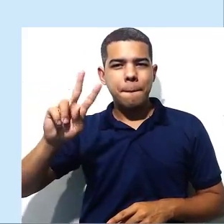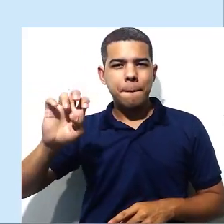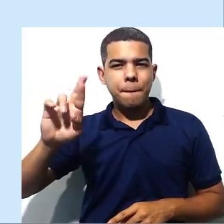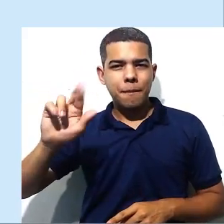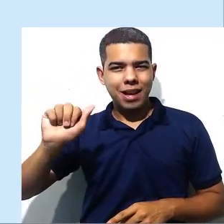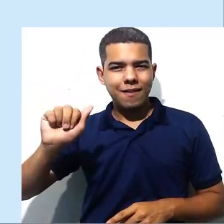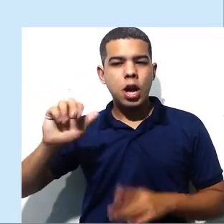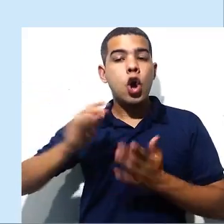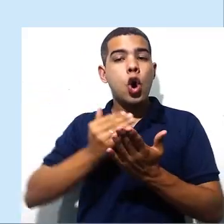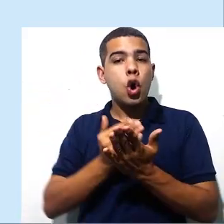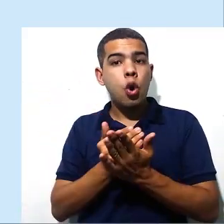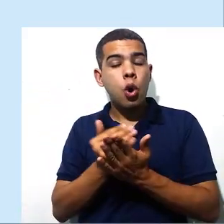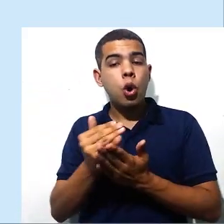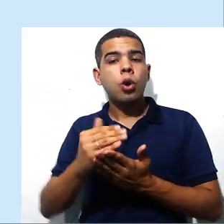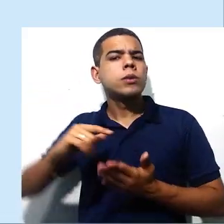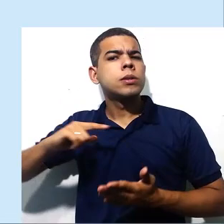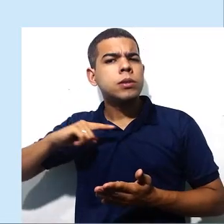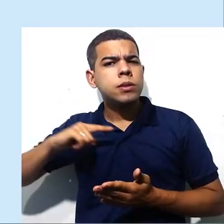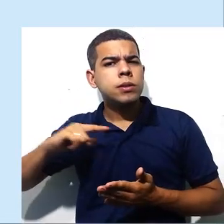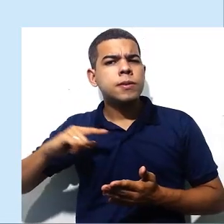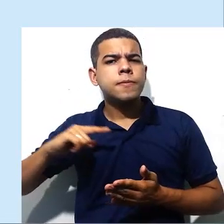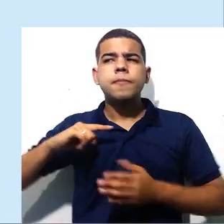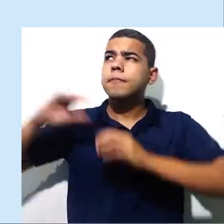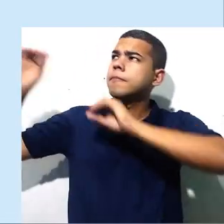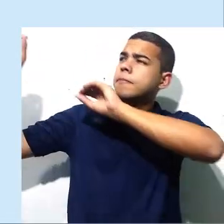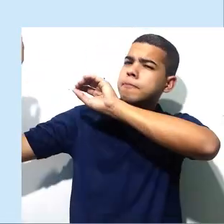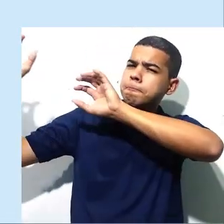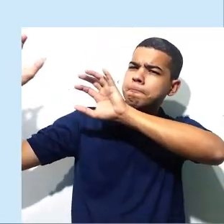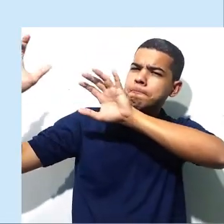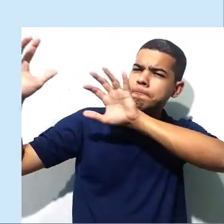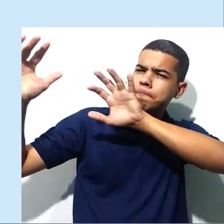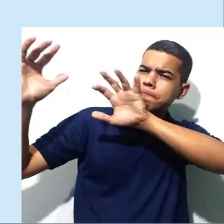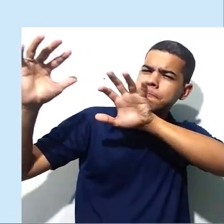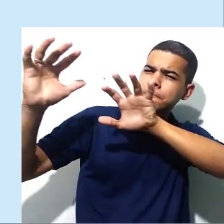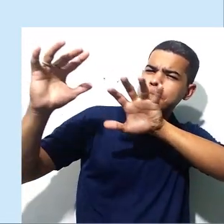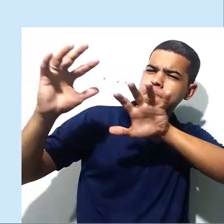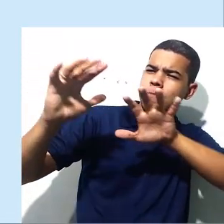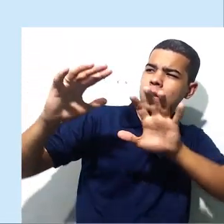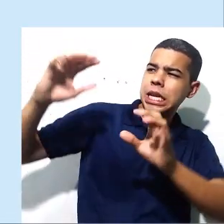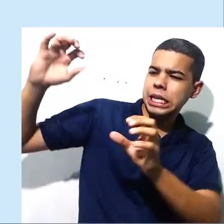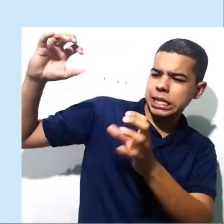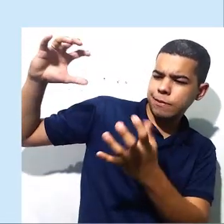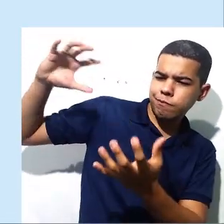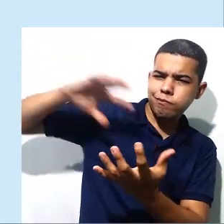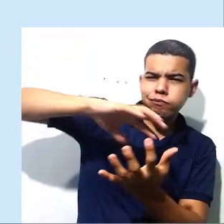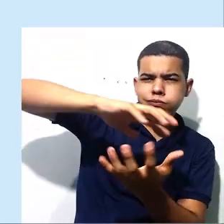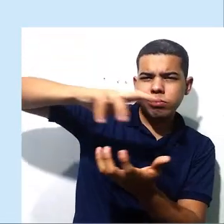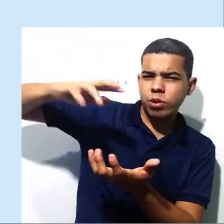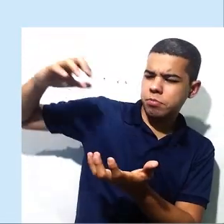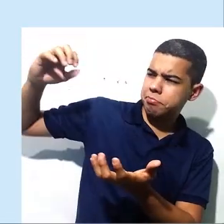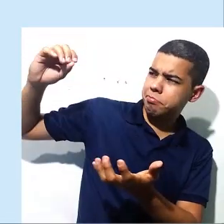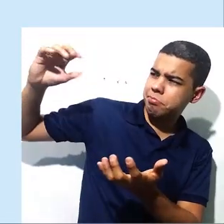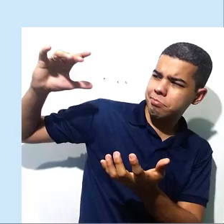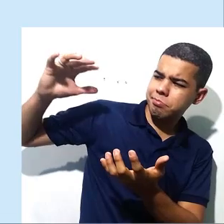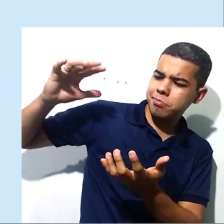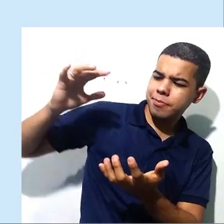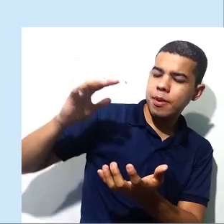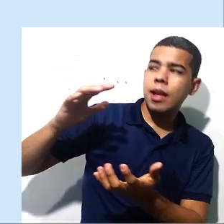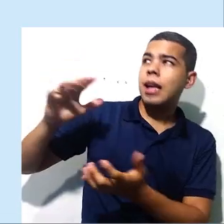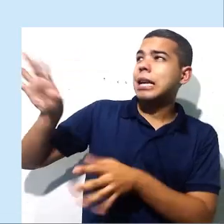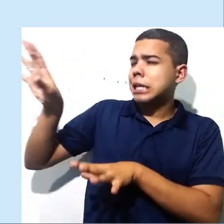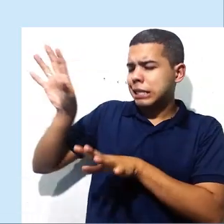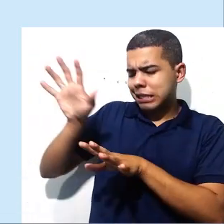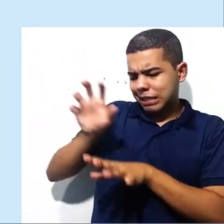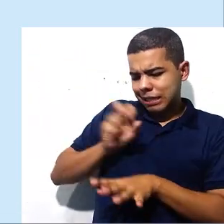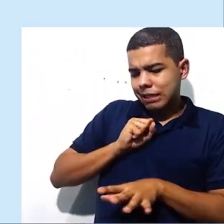maior, também se tem uma incidência maior dos raios ultravioleta, o que vai causar danos aos seres humanos,